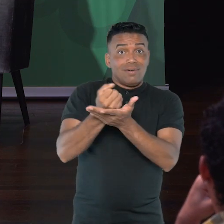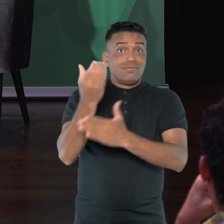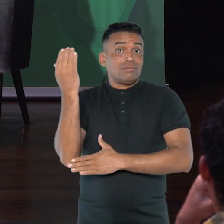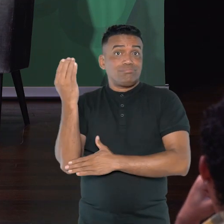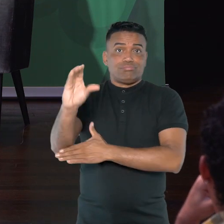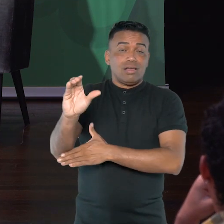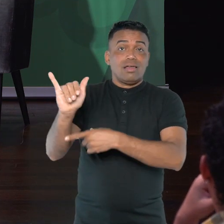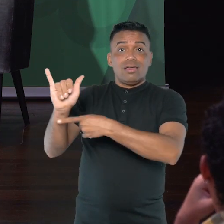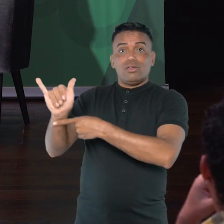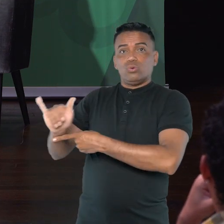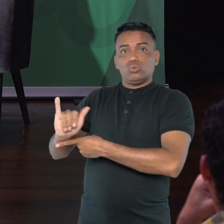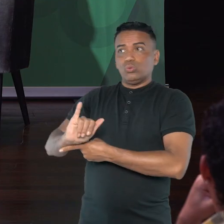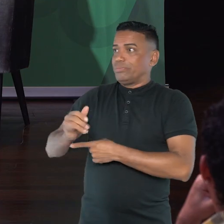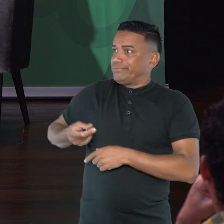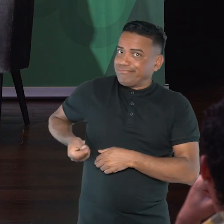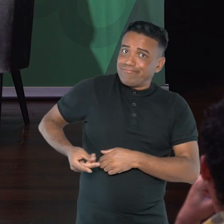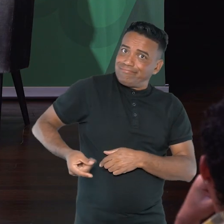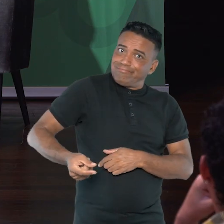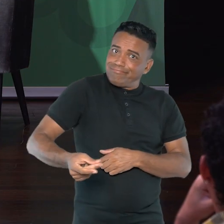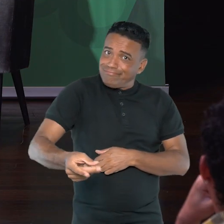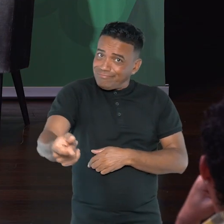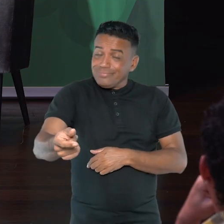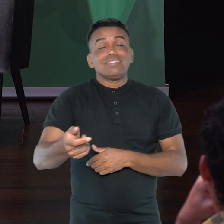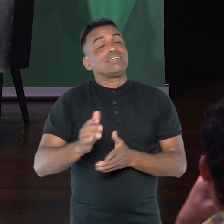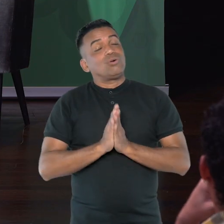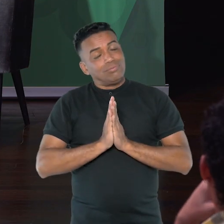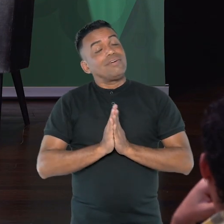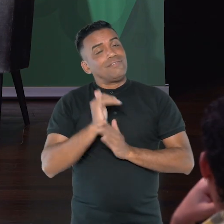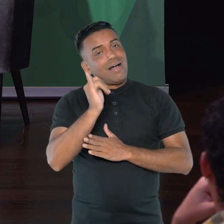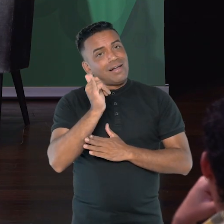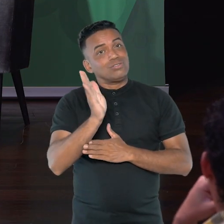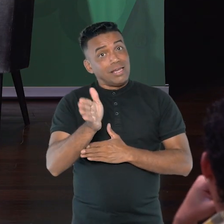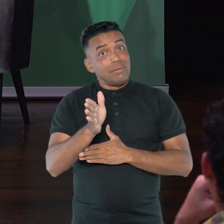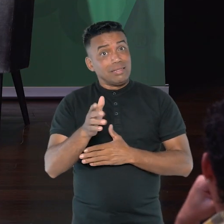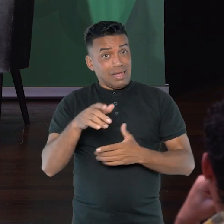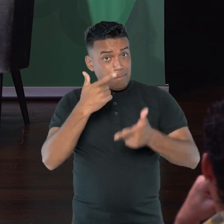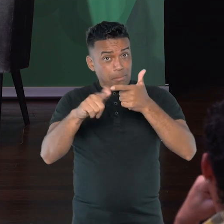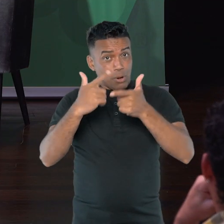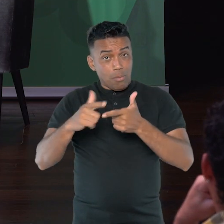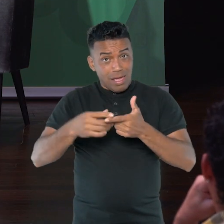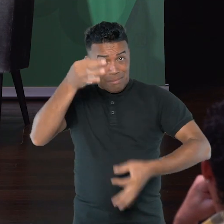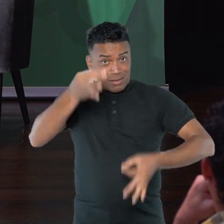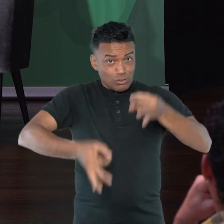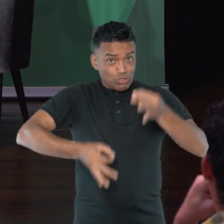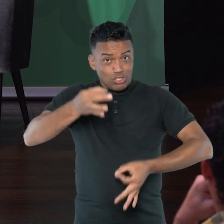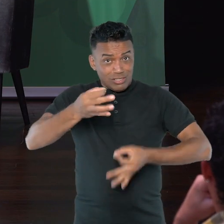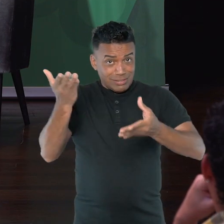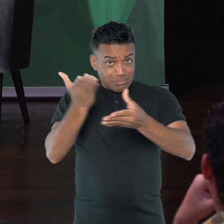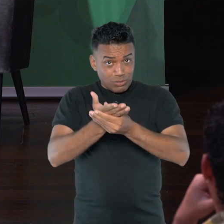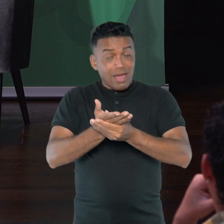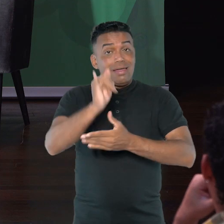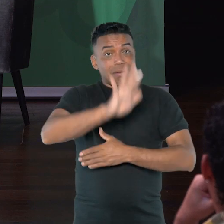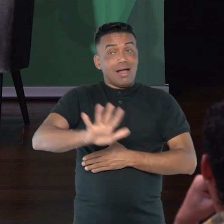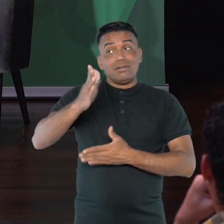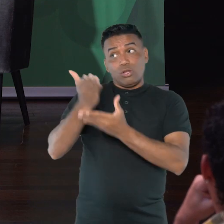YouTube, eternamente, possivelmente. Então, como eu sempre faço, quem tiver algum problema jurídico com isso de imagem,